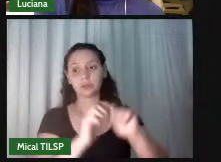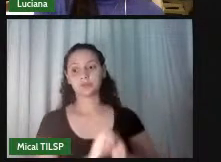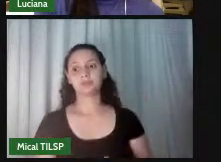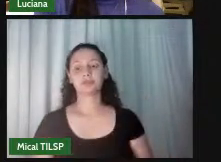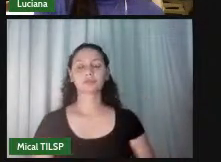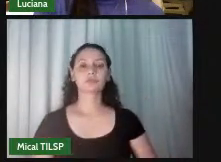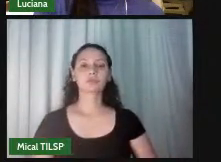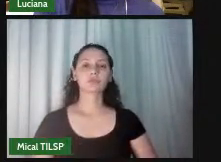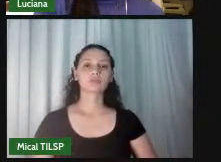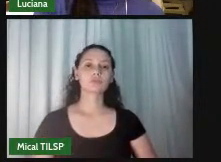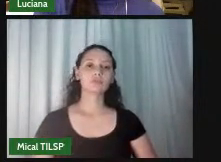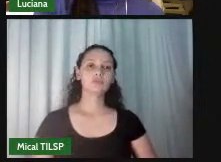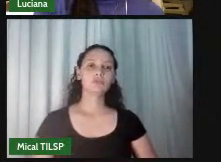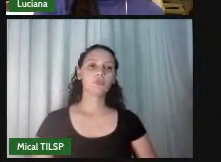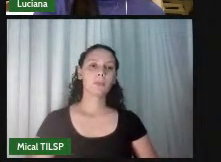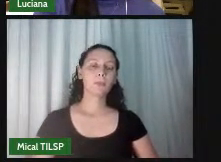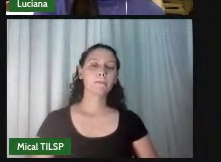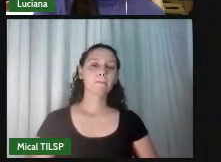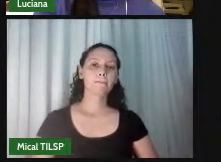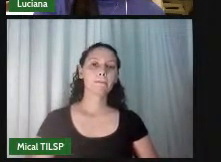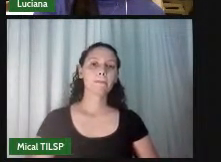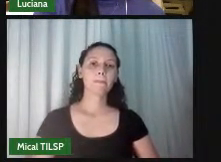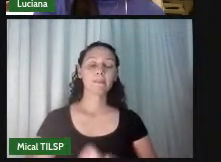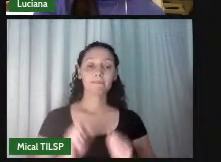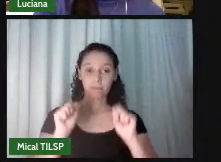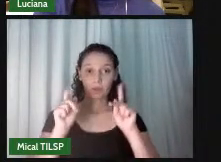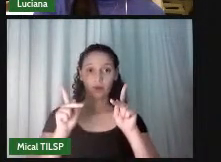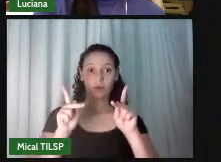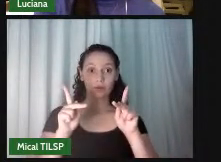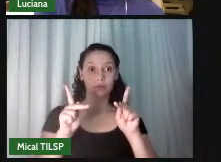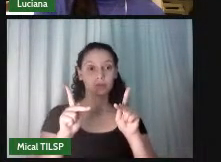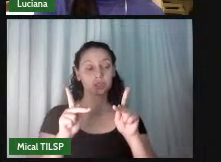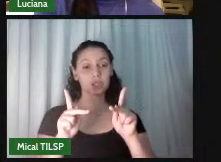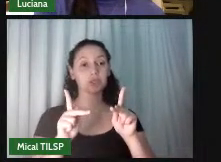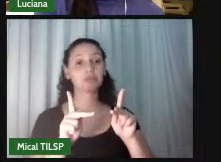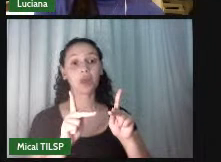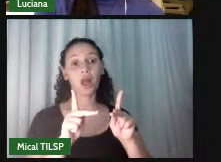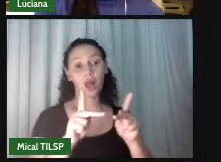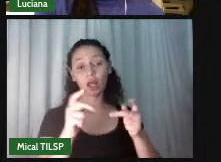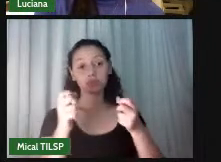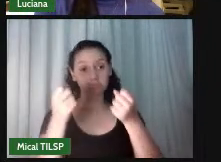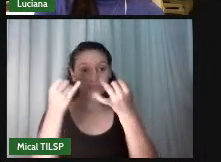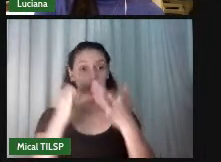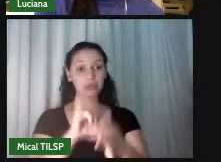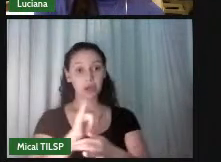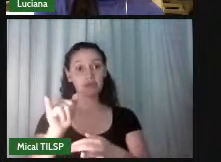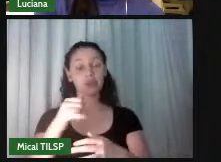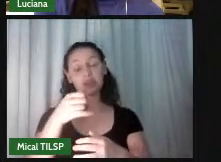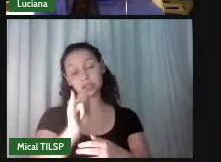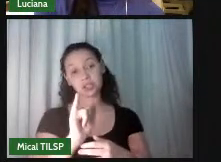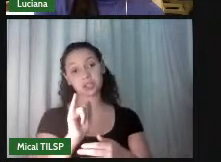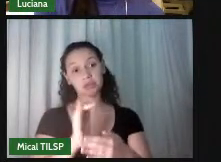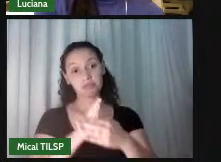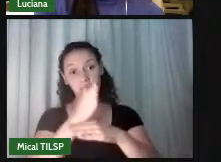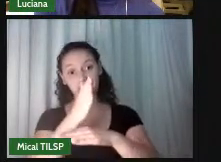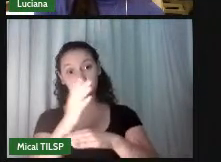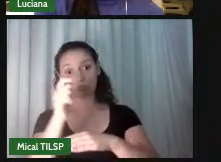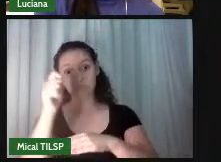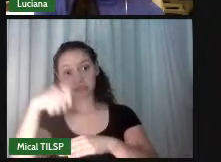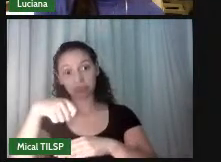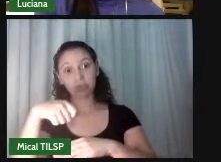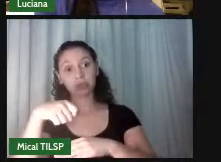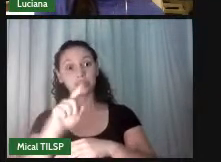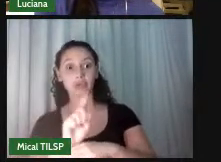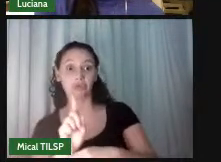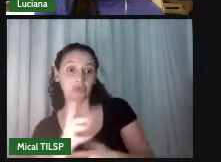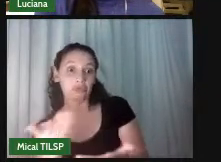né, para a próxima fase do concurso, ok? Ou não. Tá? Se ele não cumprir esses requisitos mínimos, essa